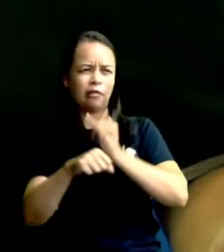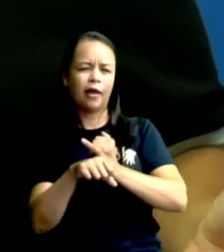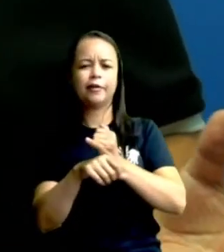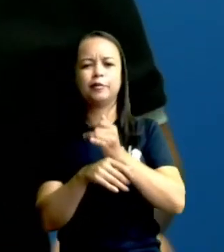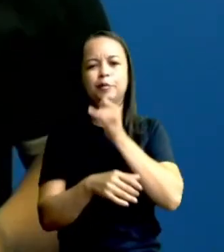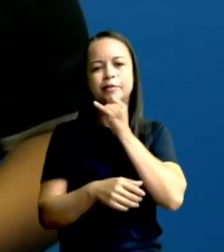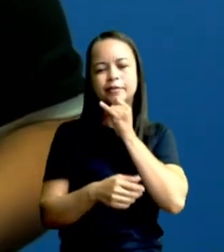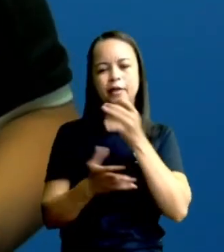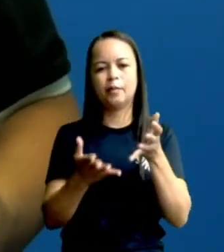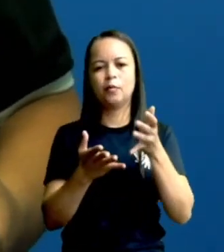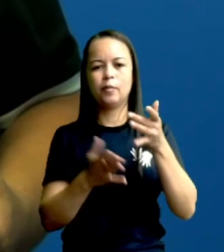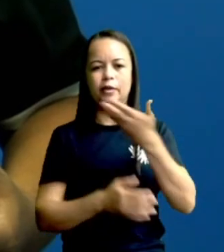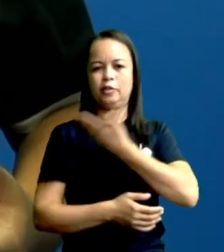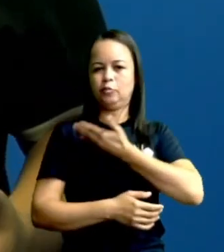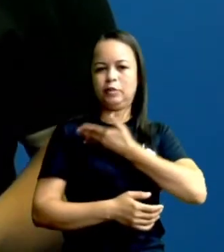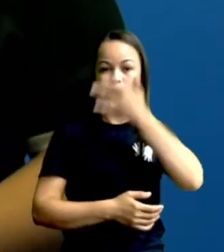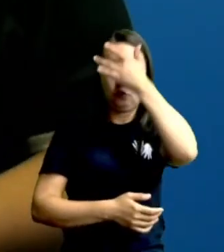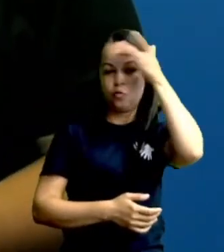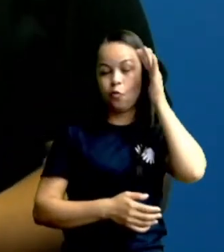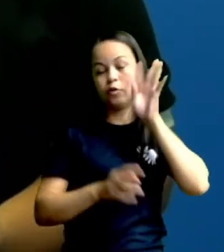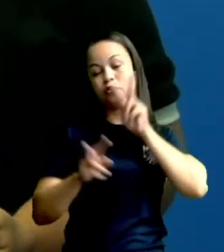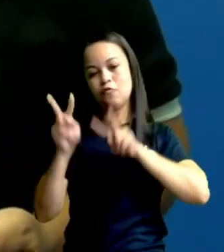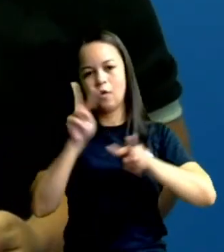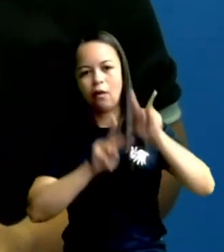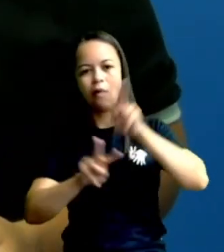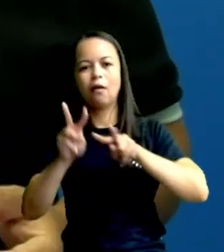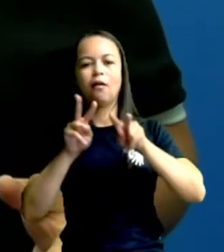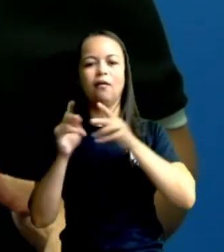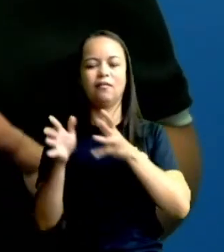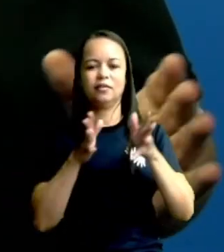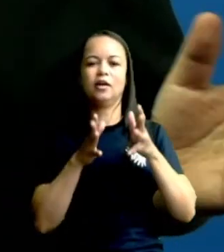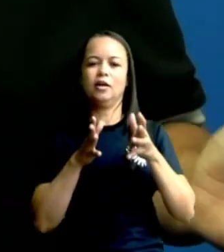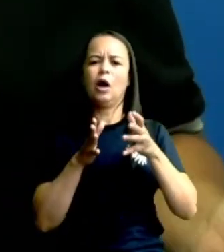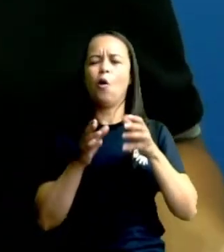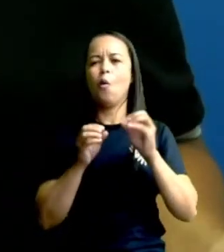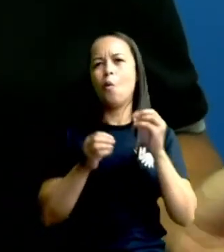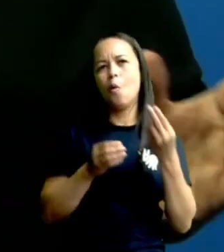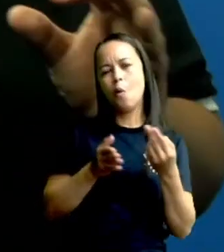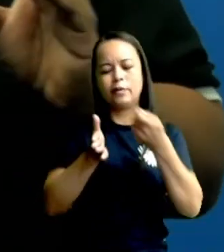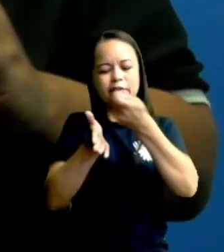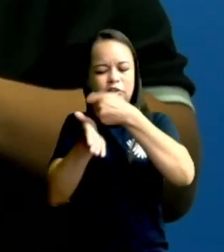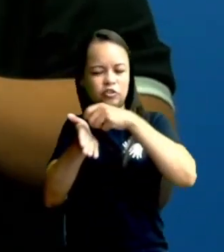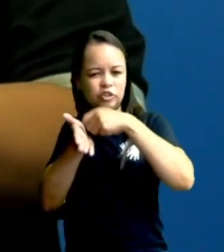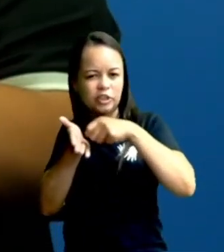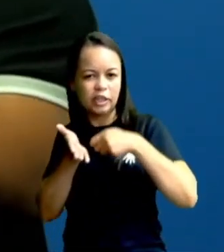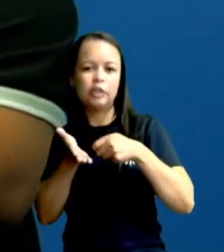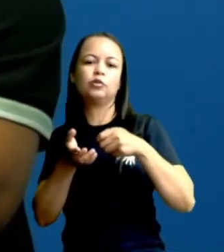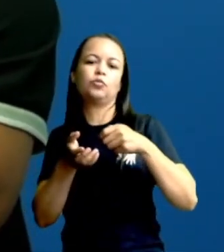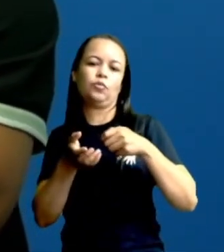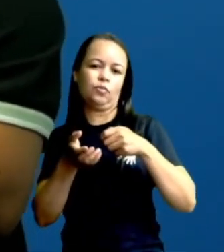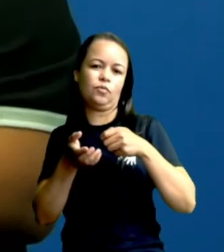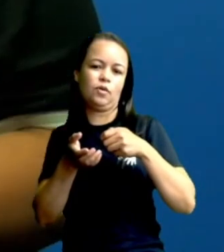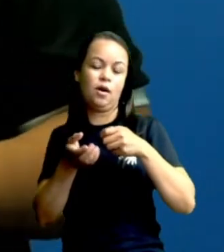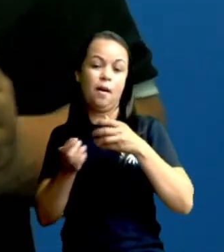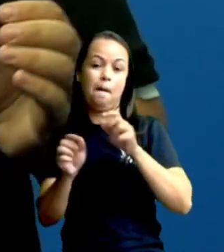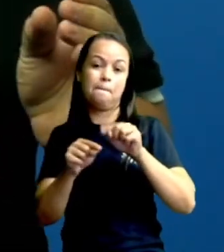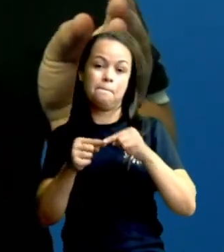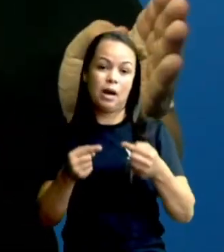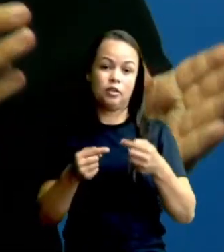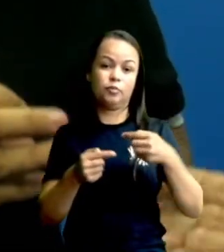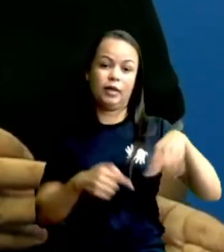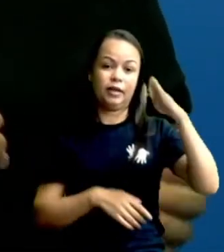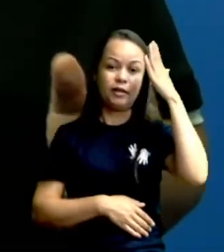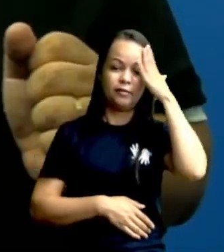amiguinhos poderem ver, passar um colega escrito mesmo à mão, mas para que ele consiga compreender